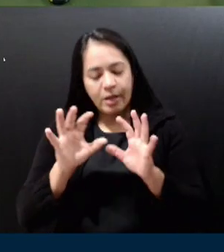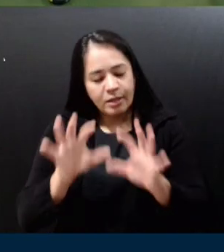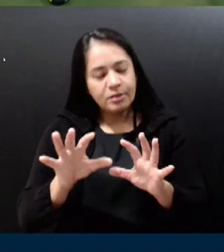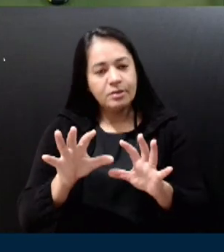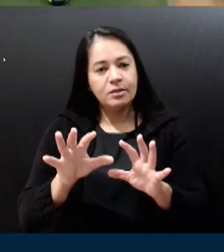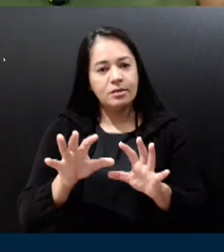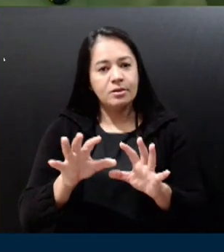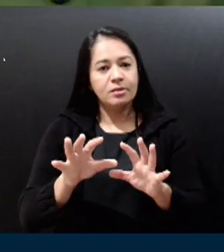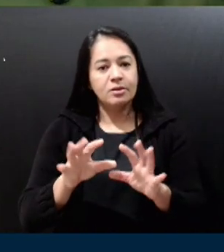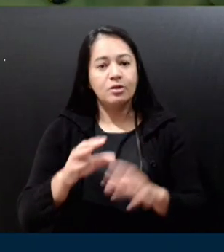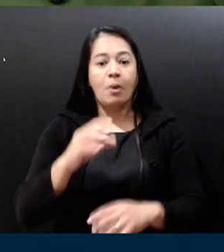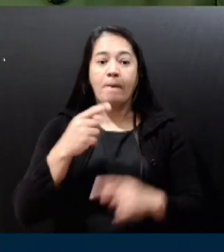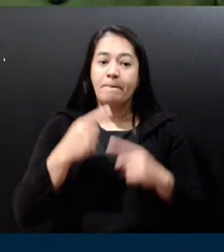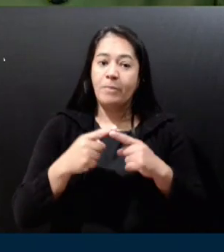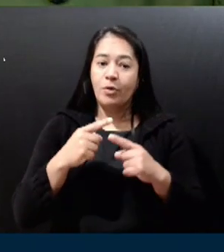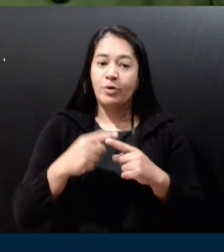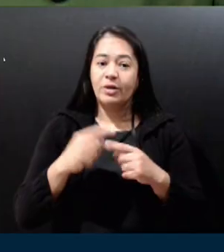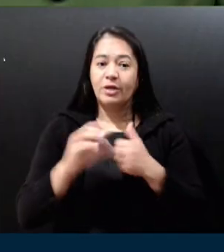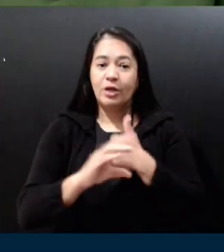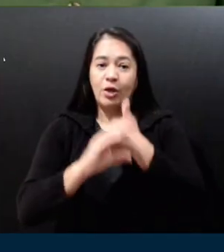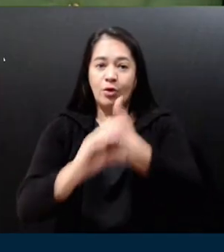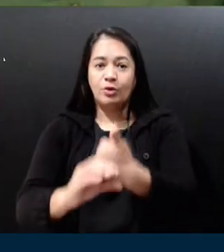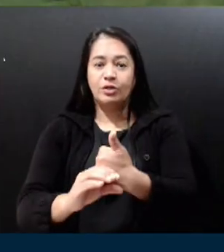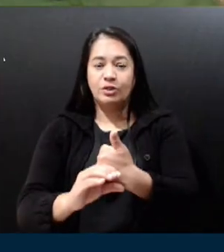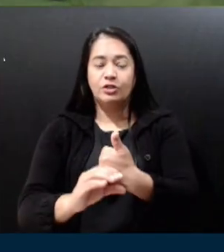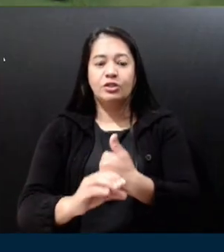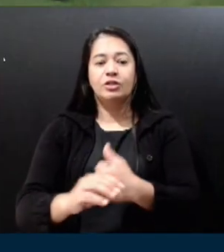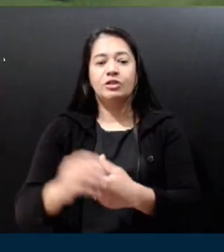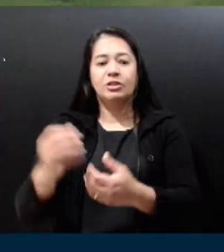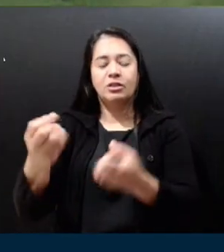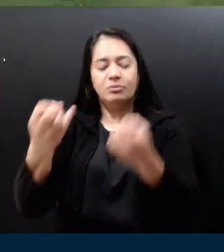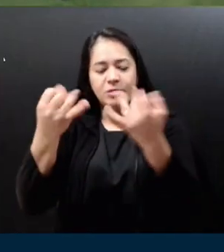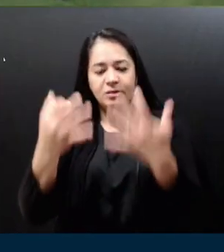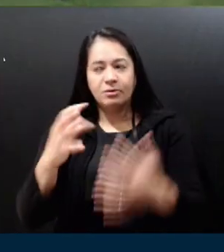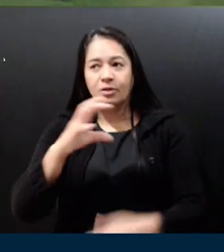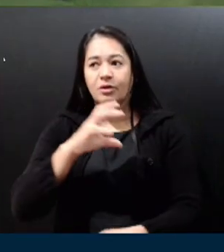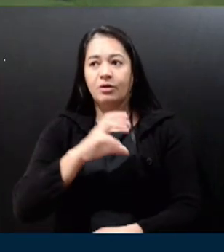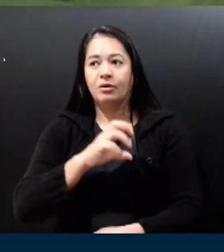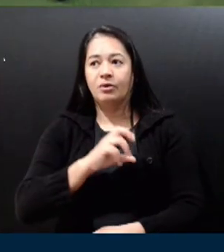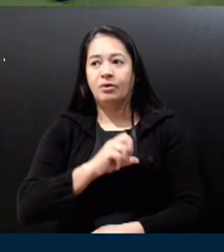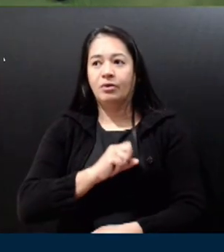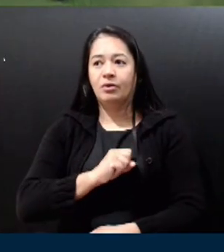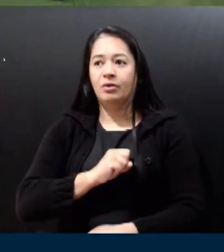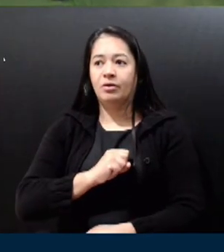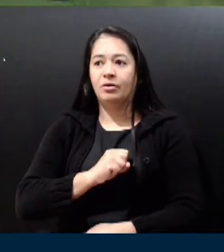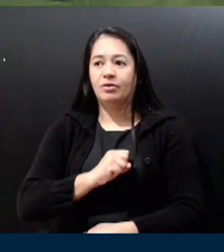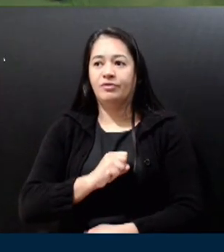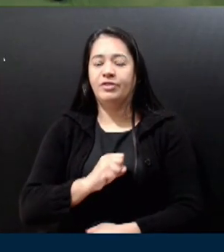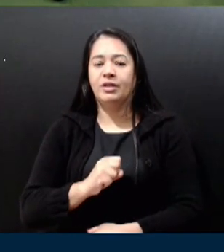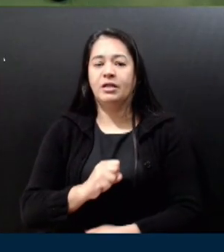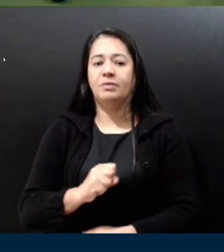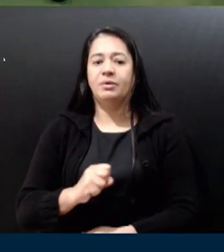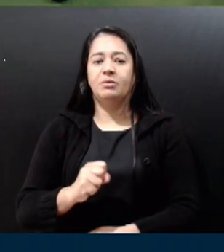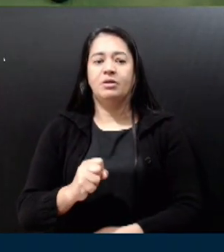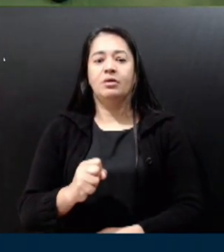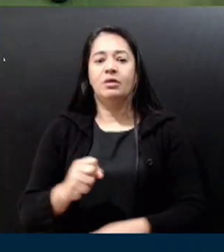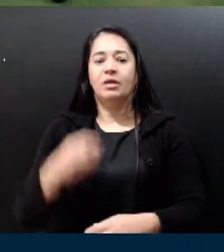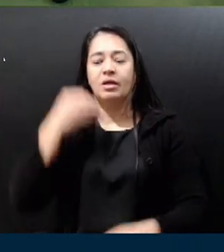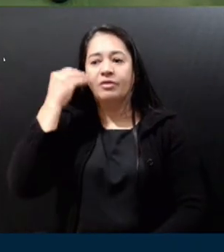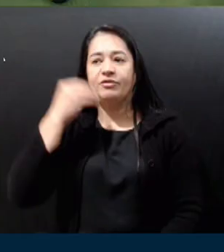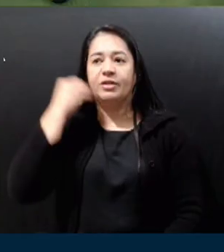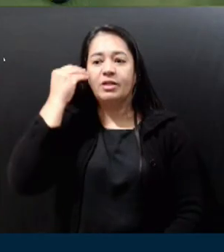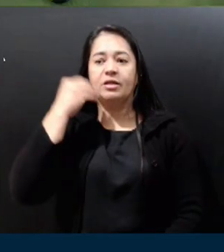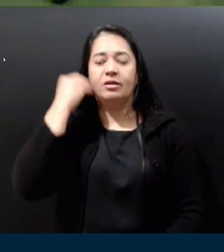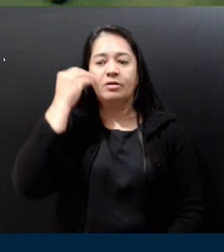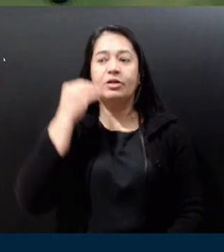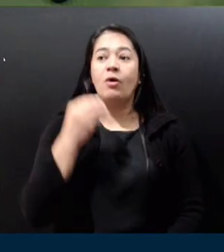e da fraternidade, do respeito às diferenças. Achei muito legal essa sua abertura, Ana, de querer transmitir para os